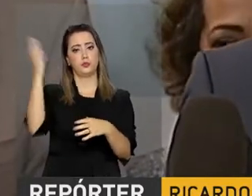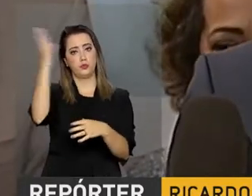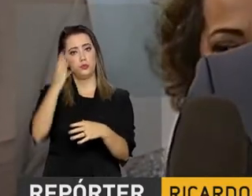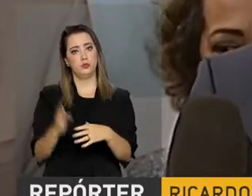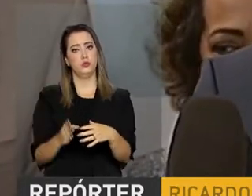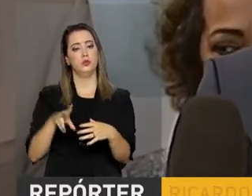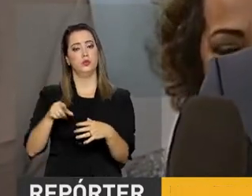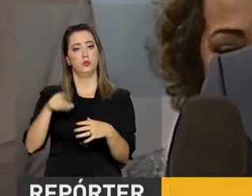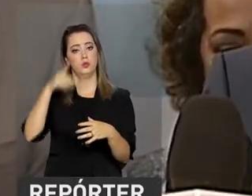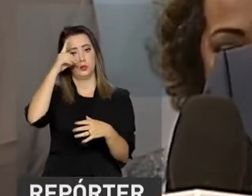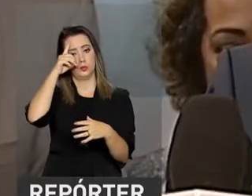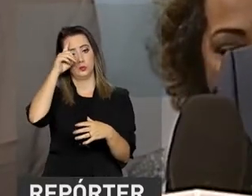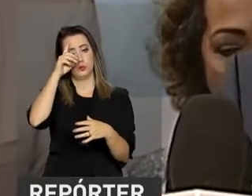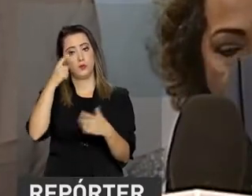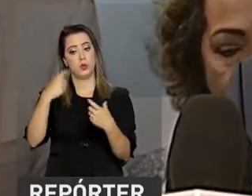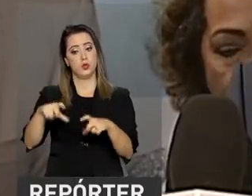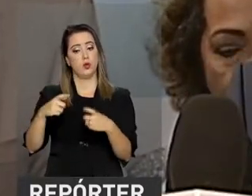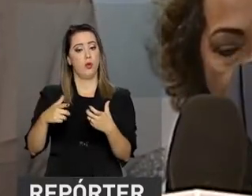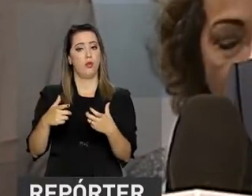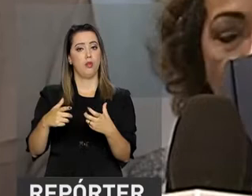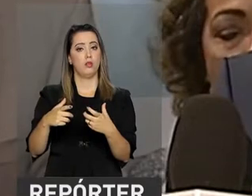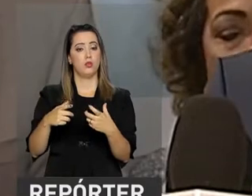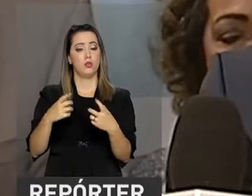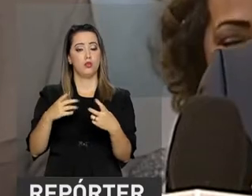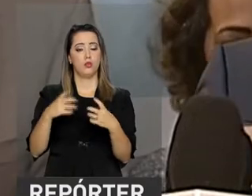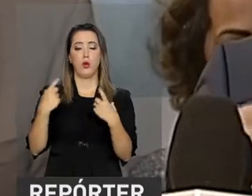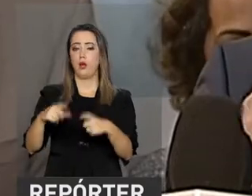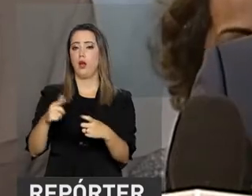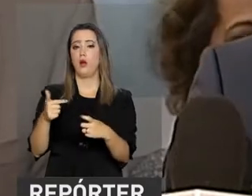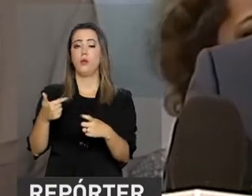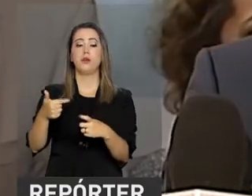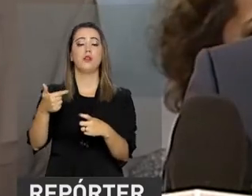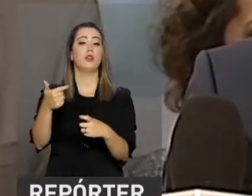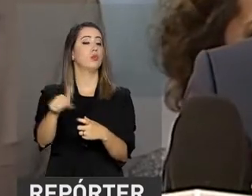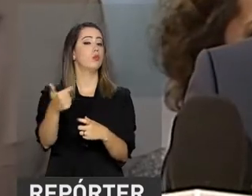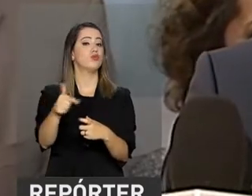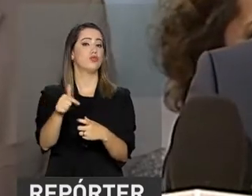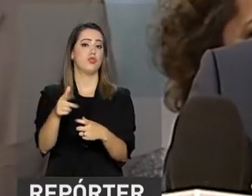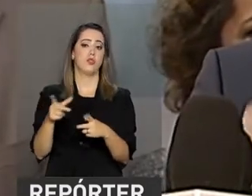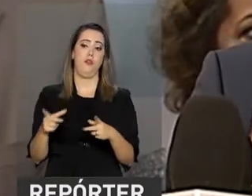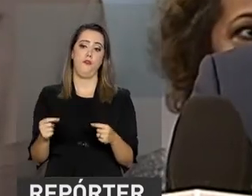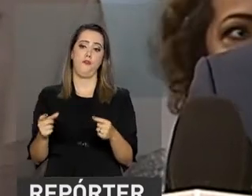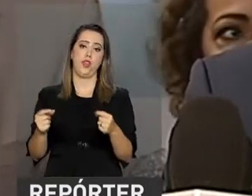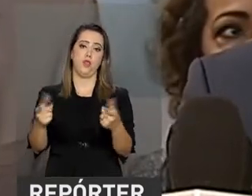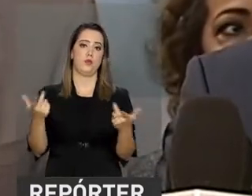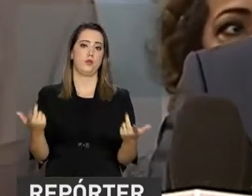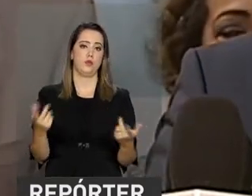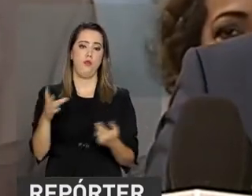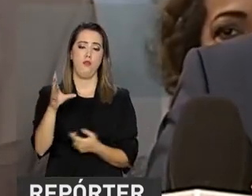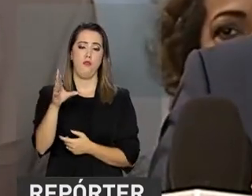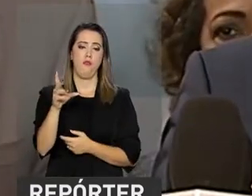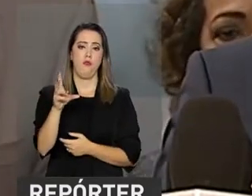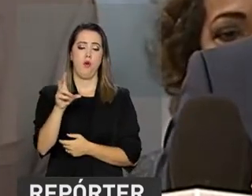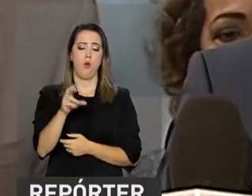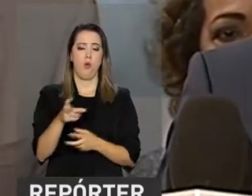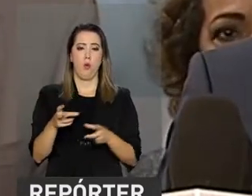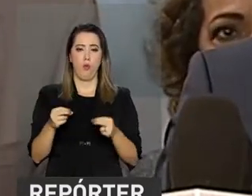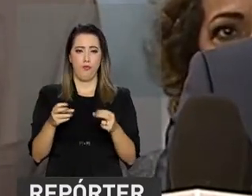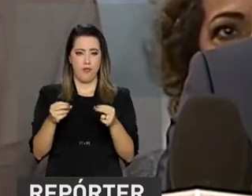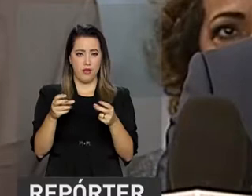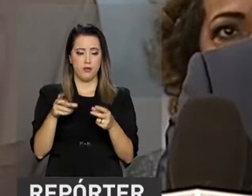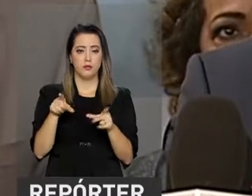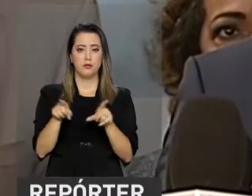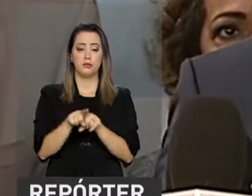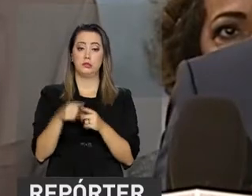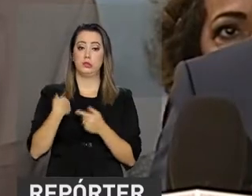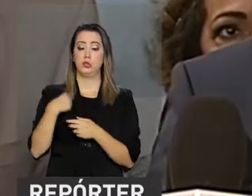diárias onde não circulavam vírus então quando a gente identifica o macaco com febre amarela nós temos